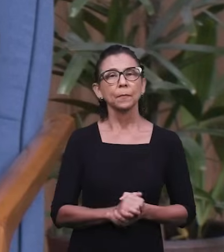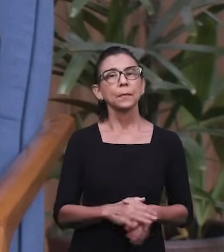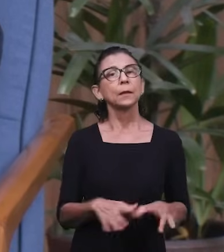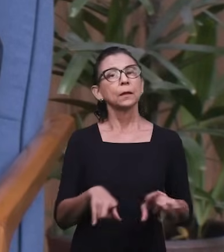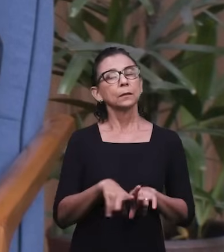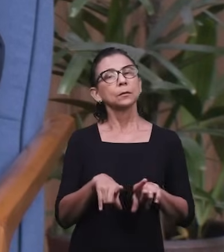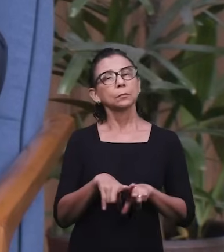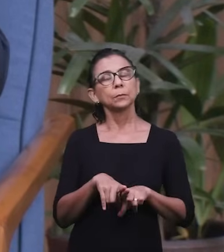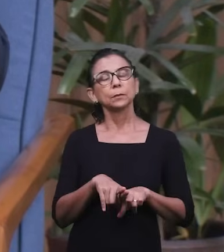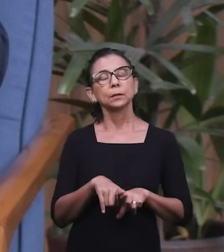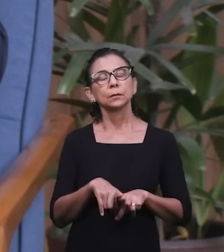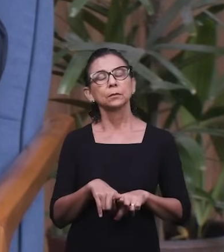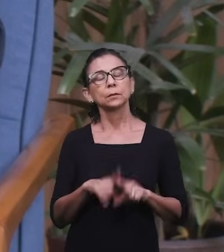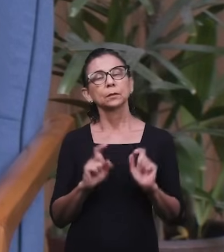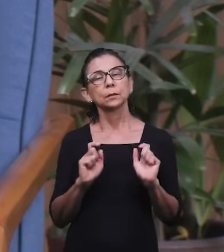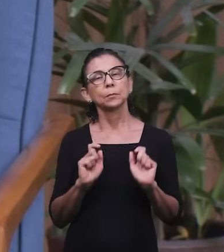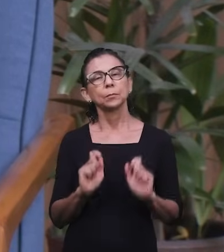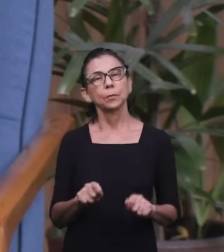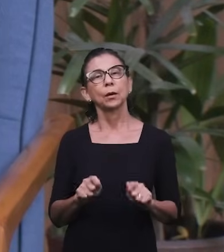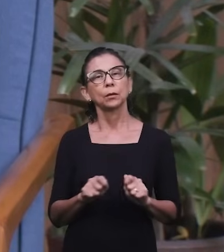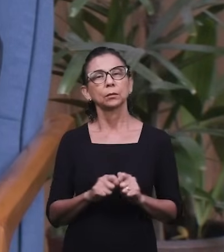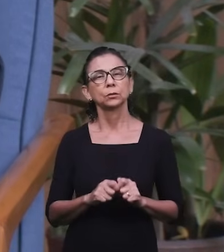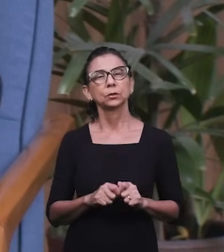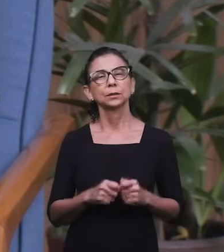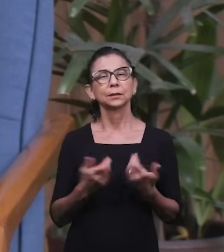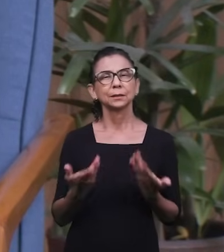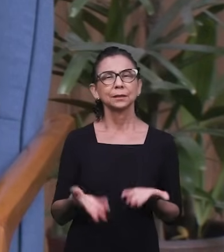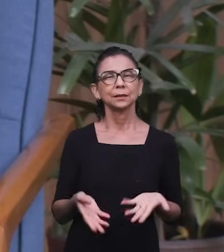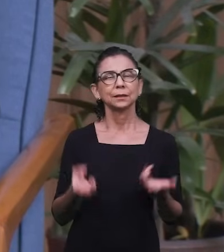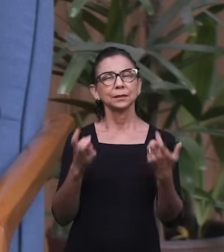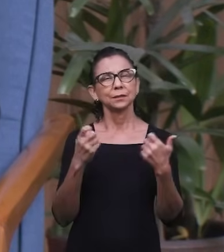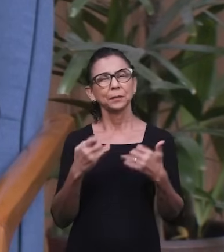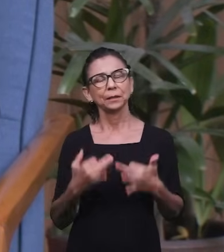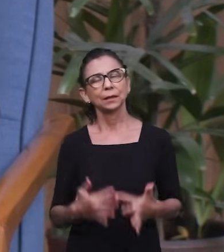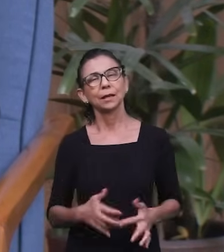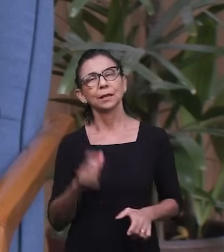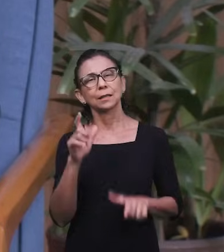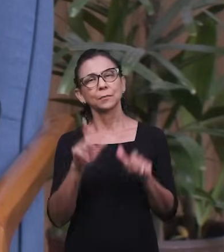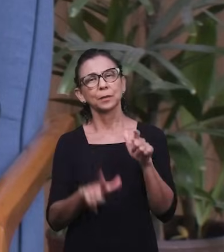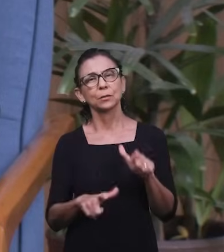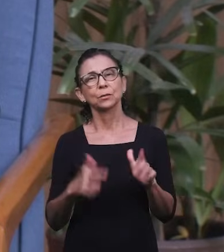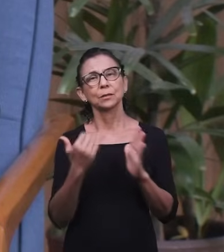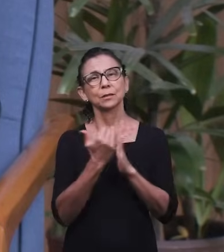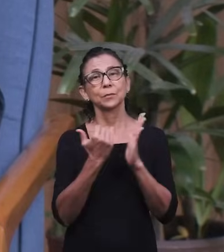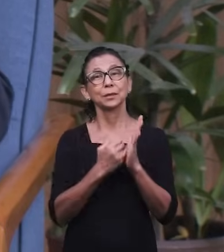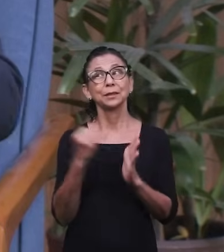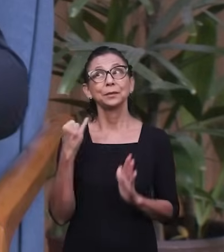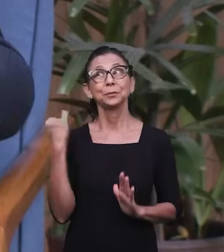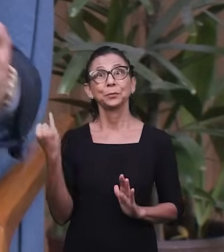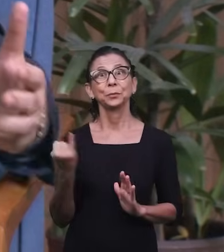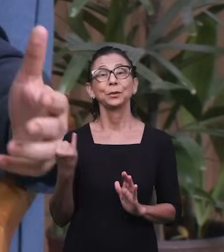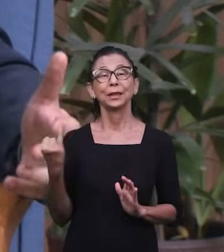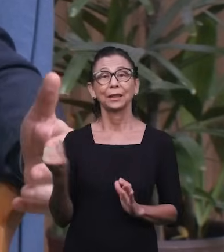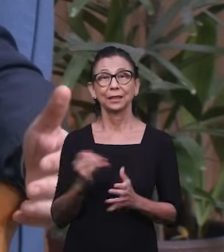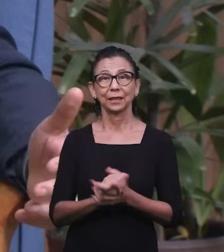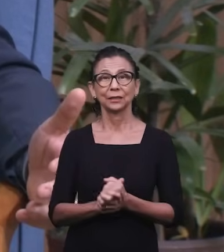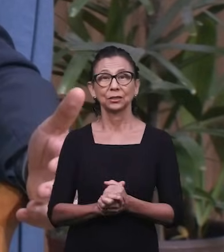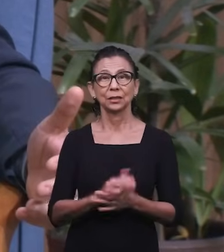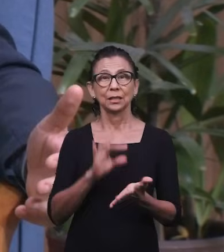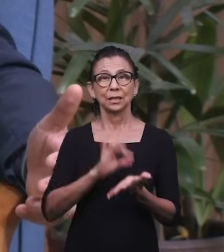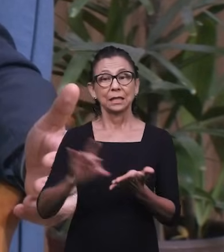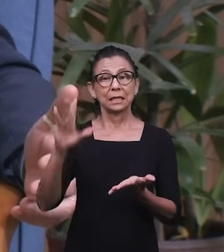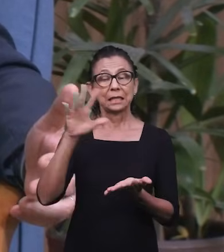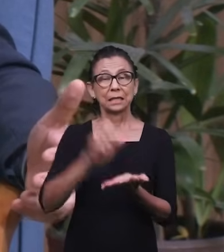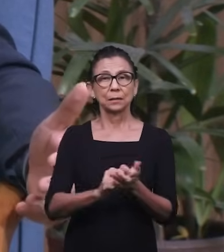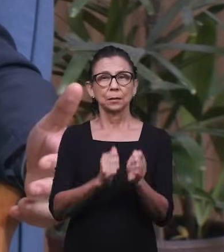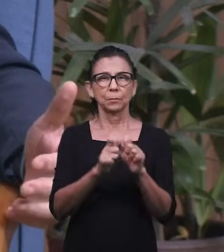para outras pessoas se inscreverem, levar as pessoas a entenderem a importância, o valor desse programa, e assim nós vamos aumentar a quantidade de